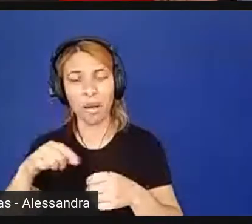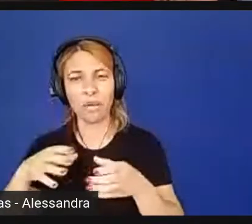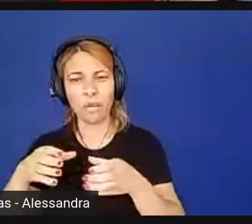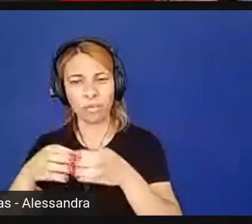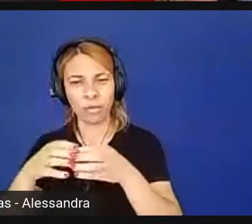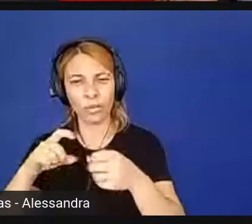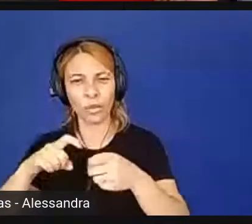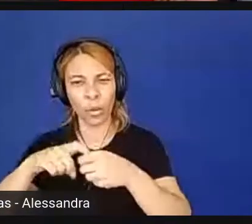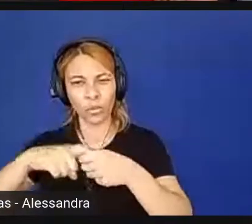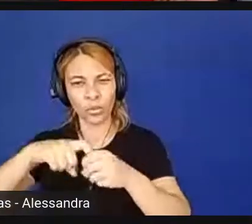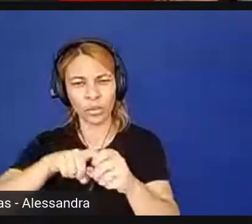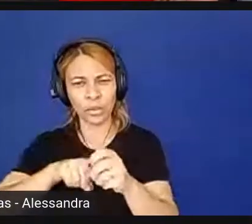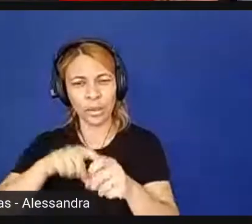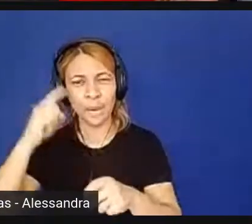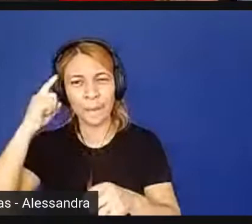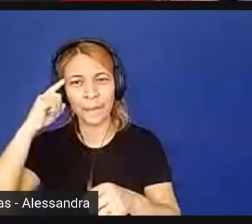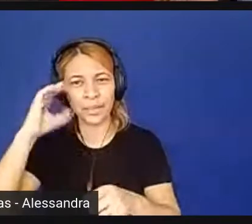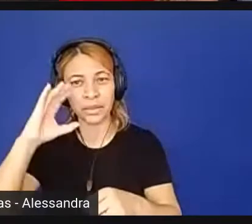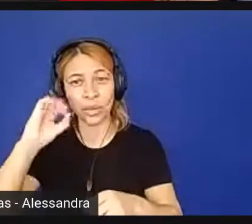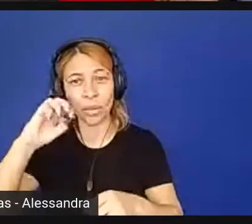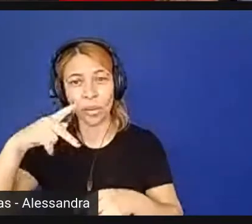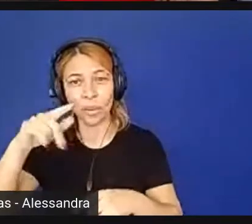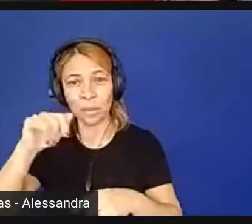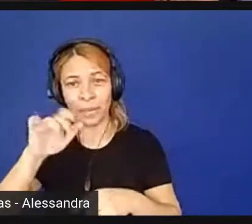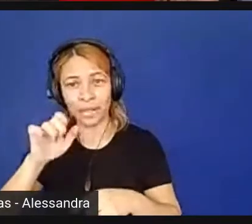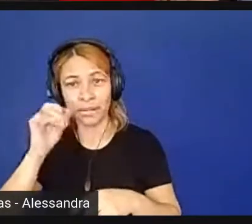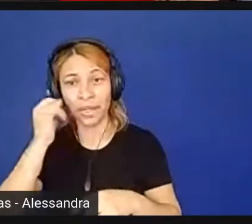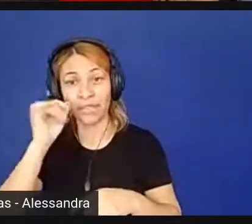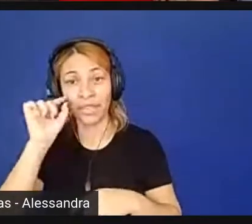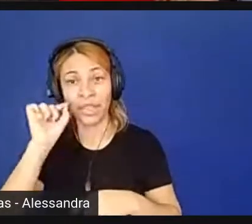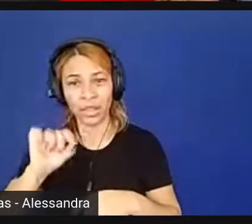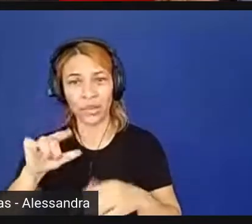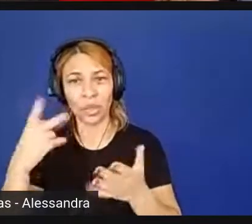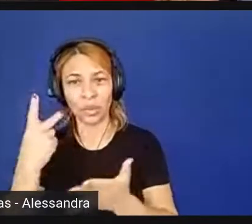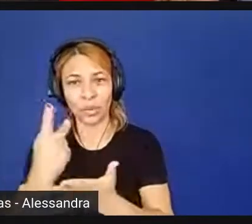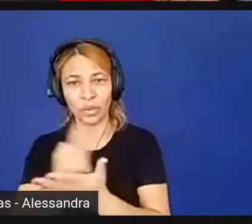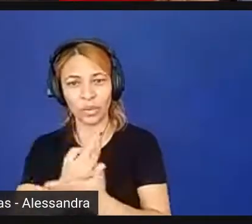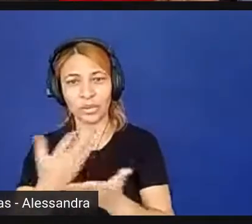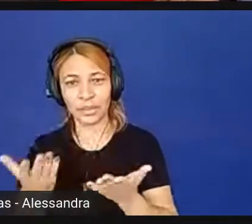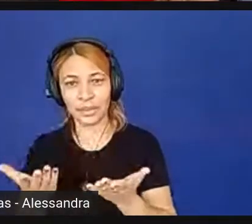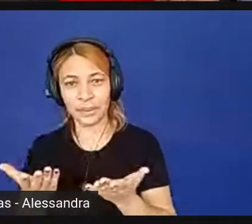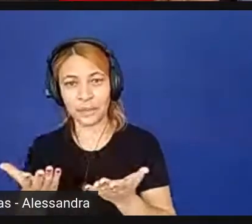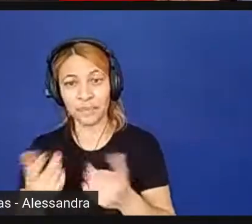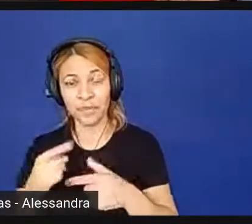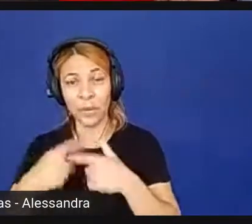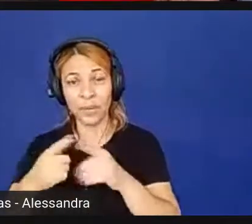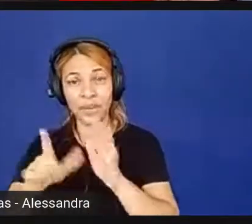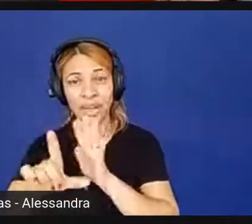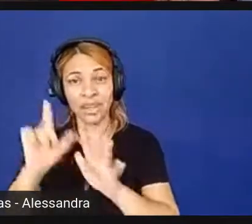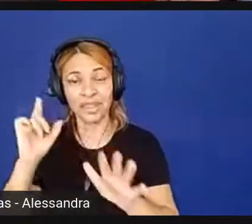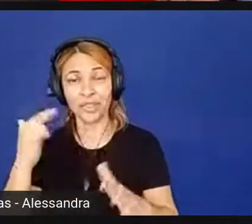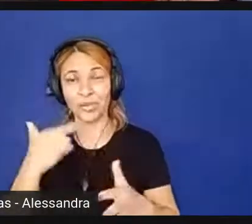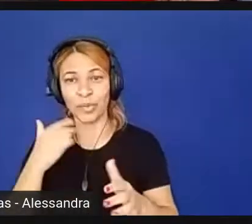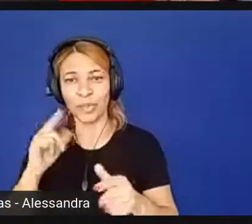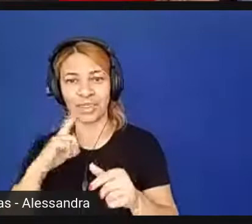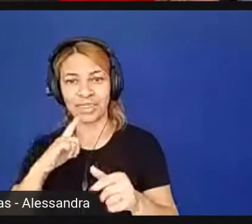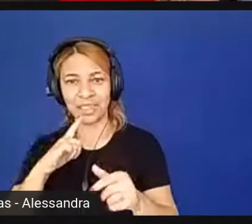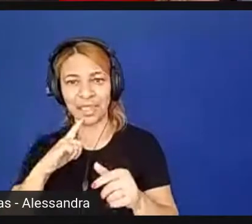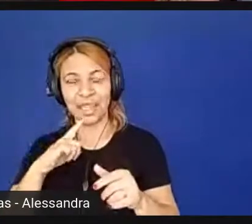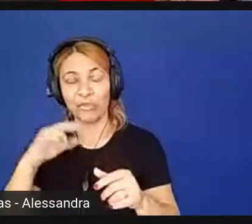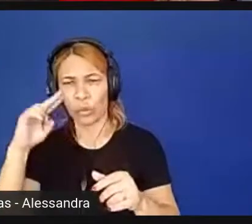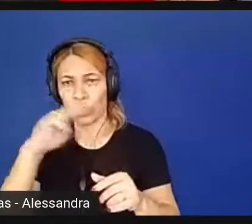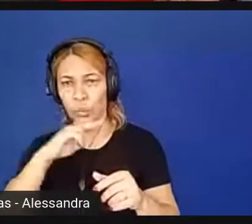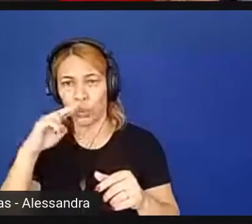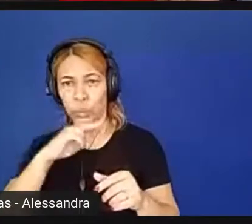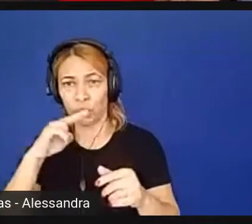medidas de compliance que eu posso ter para evitar que isso aconteça. Evidentemente, antes talvez não tenha podido ter isso porque era uma situação urgente. Mas a gente